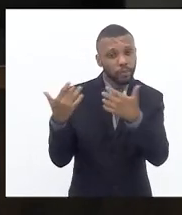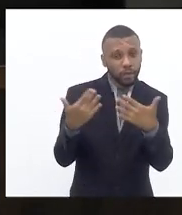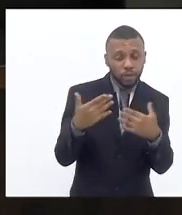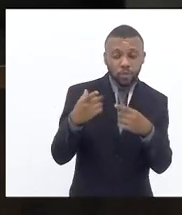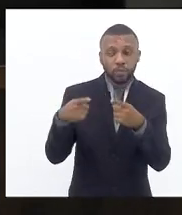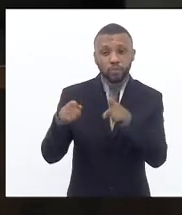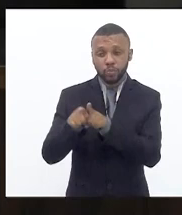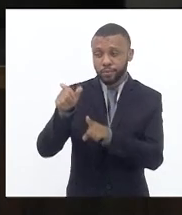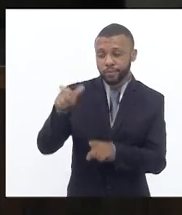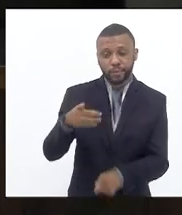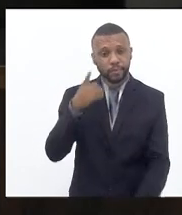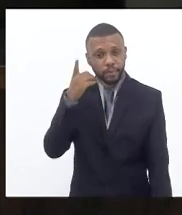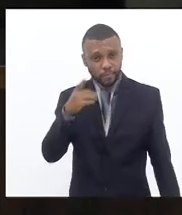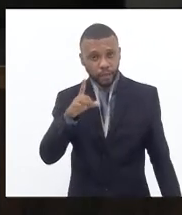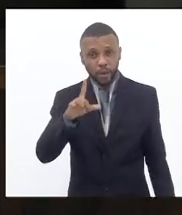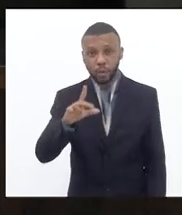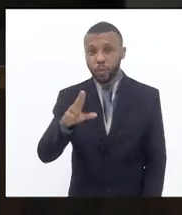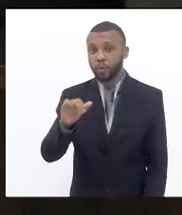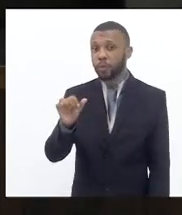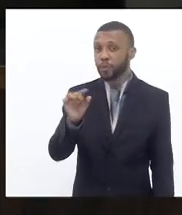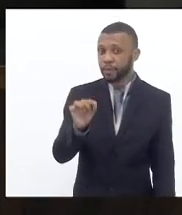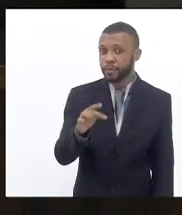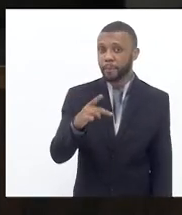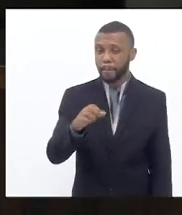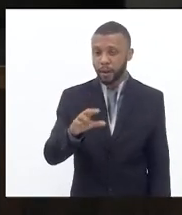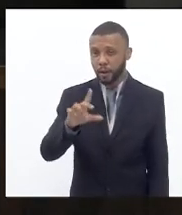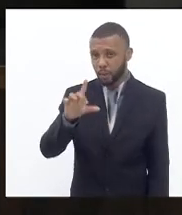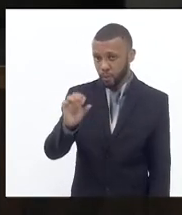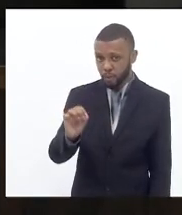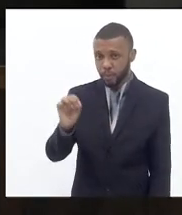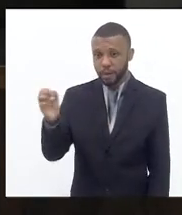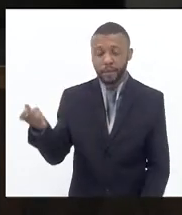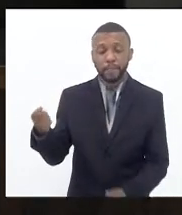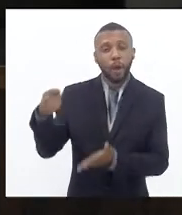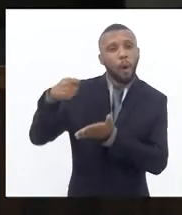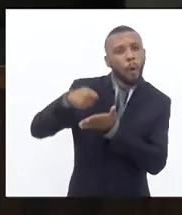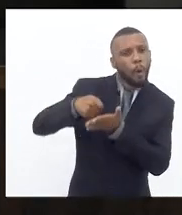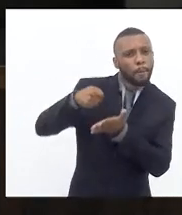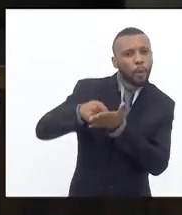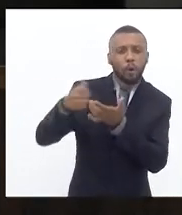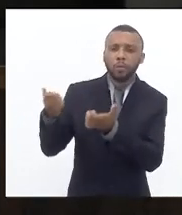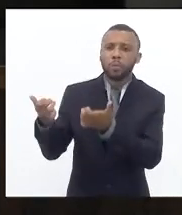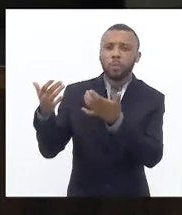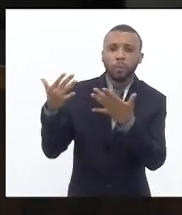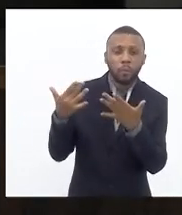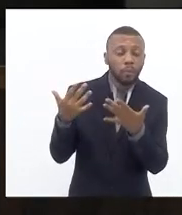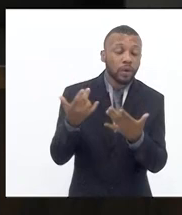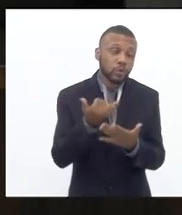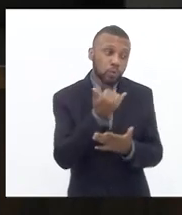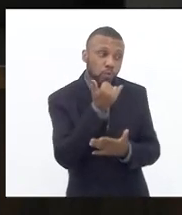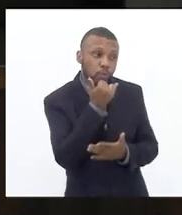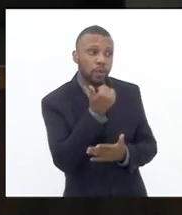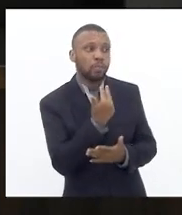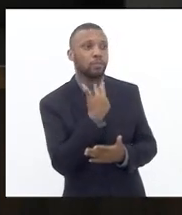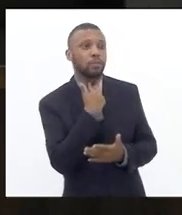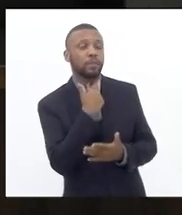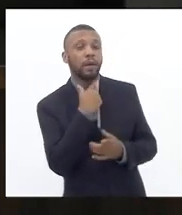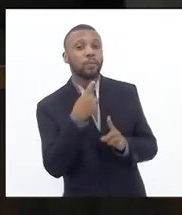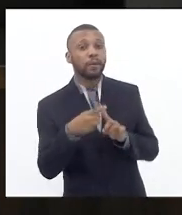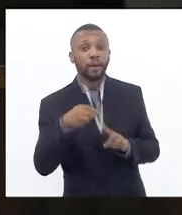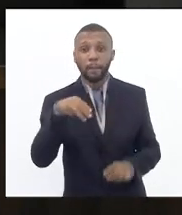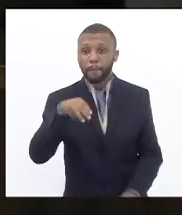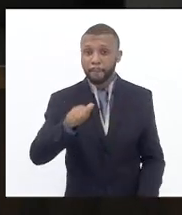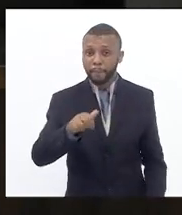início é isso o Thales Paulo me quase que me pois isso dizendo ali eu não vou fazer porque o Márcio vai